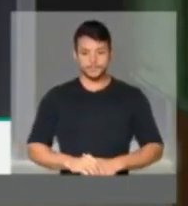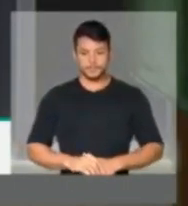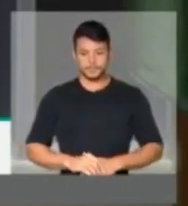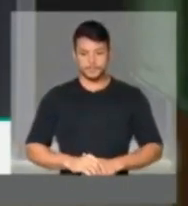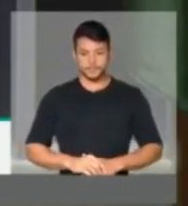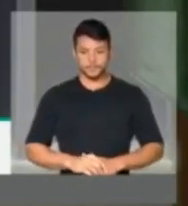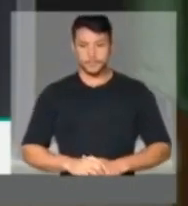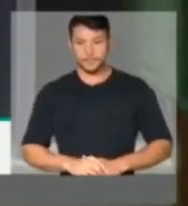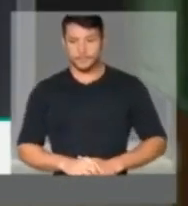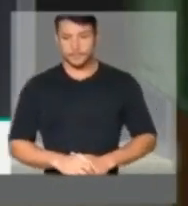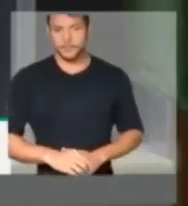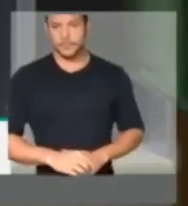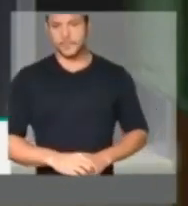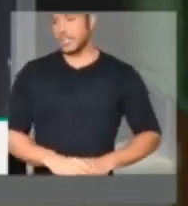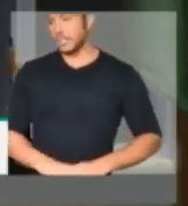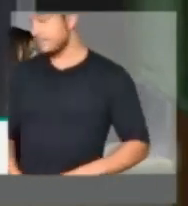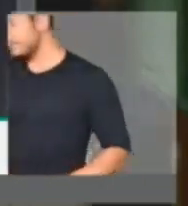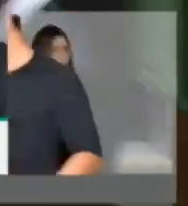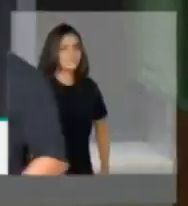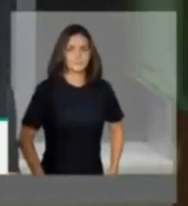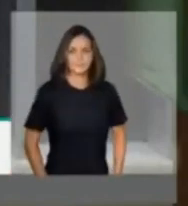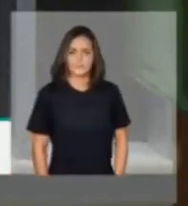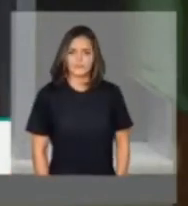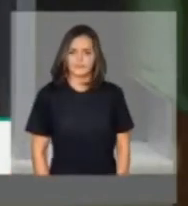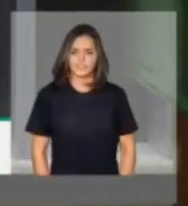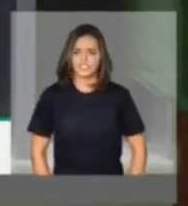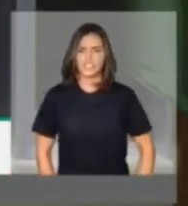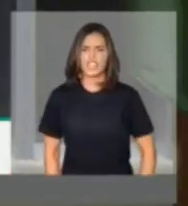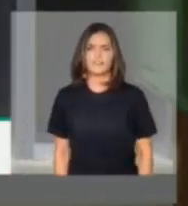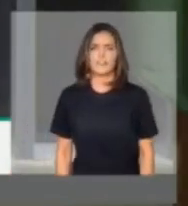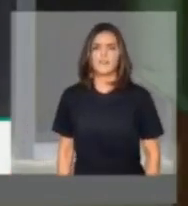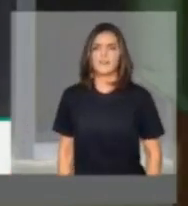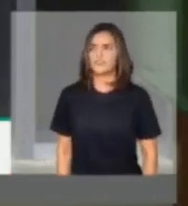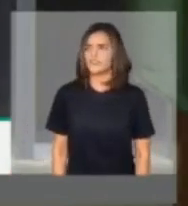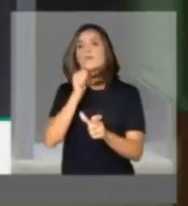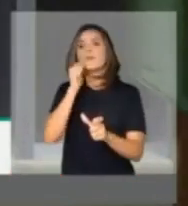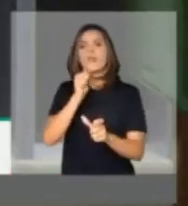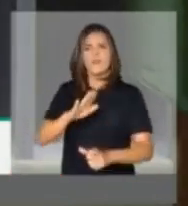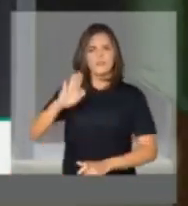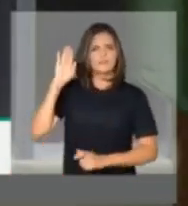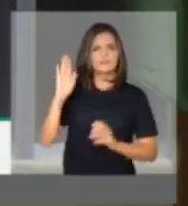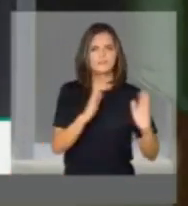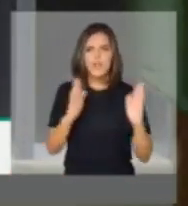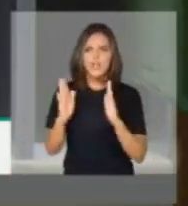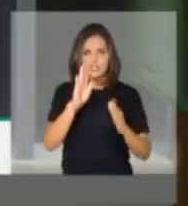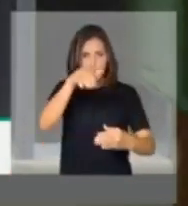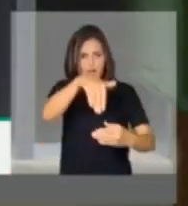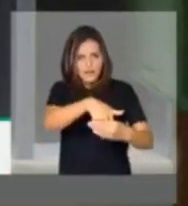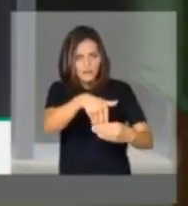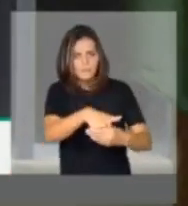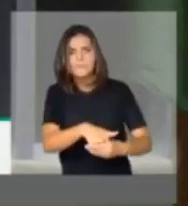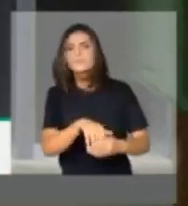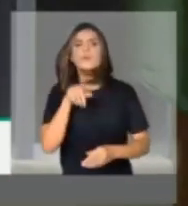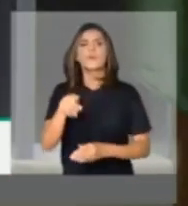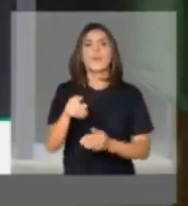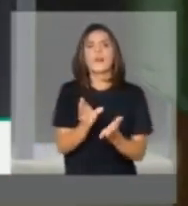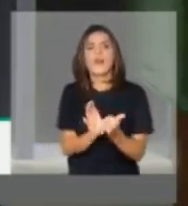utilizou R$400 mil que são destinados para garantir o processo eleitoral,